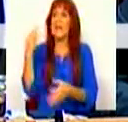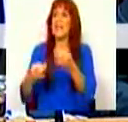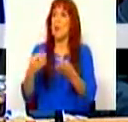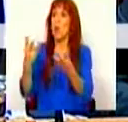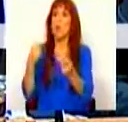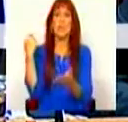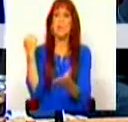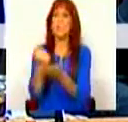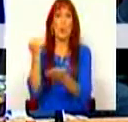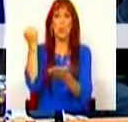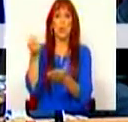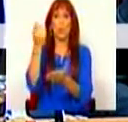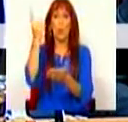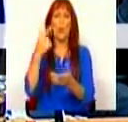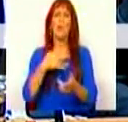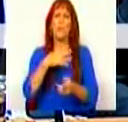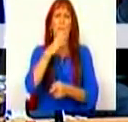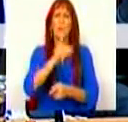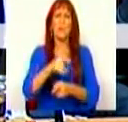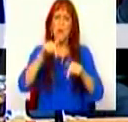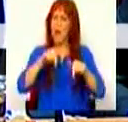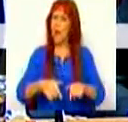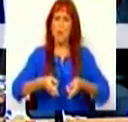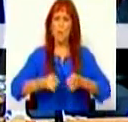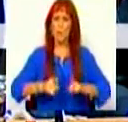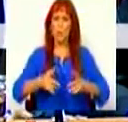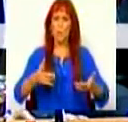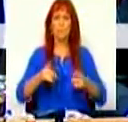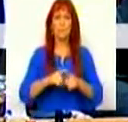Contas. Não lhe quero dizer neste momento